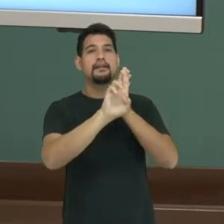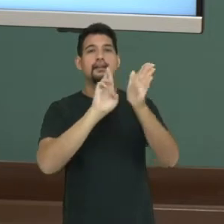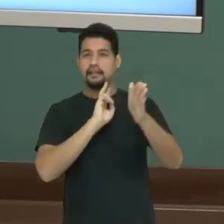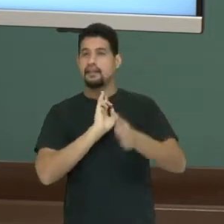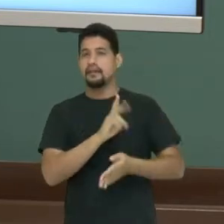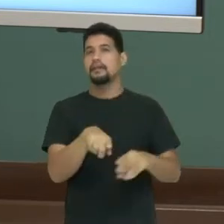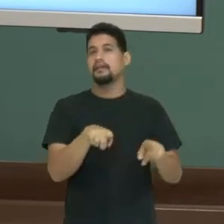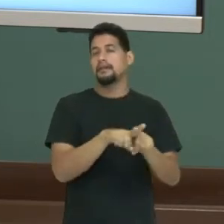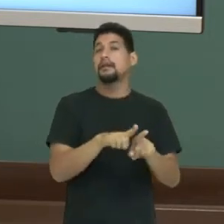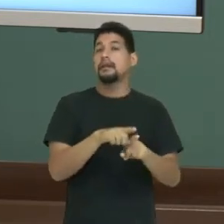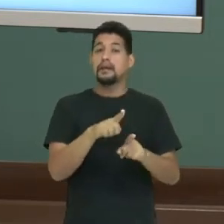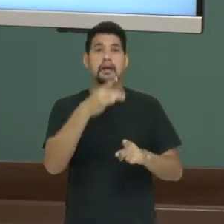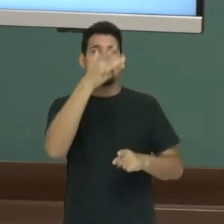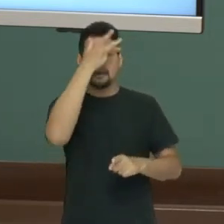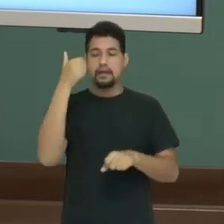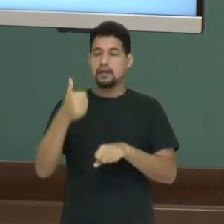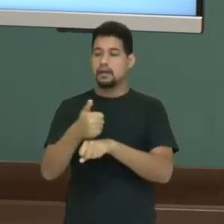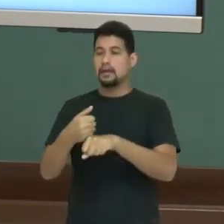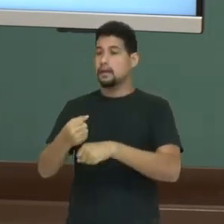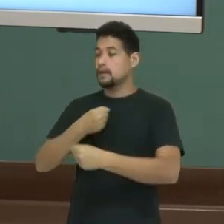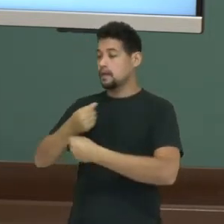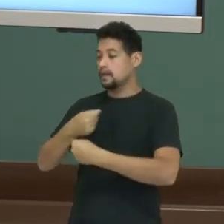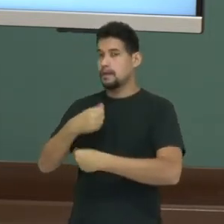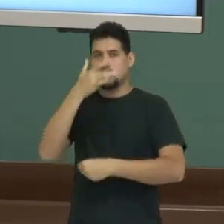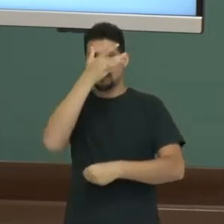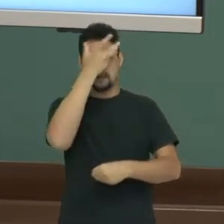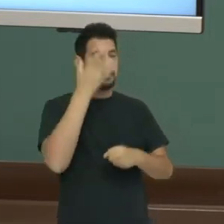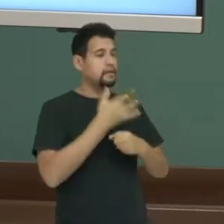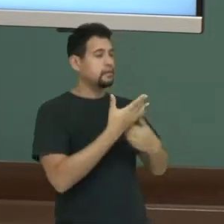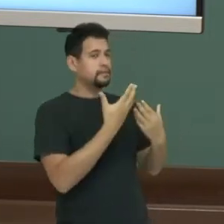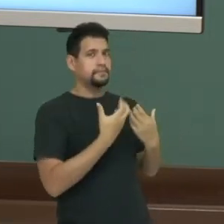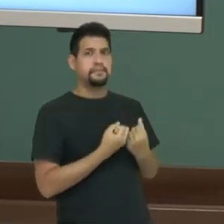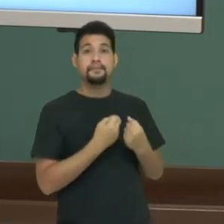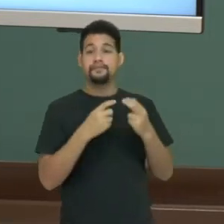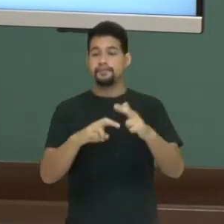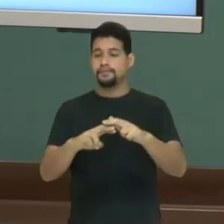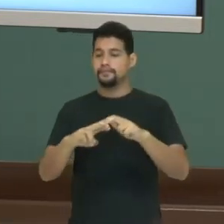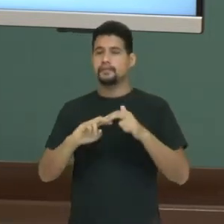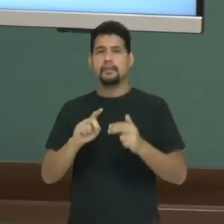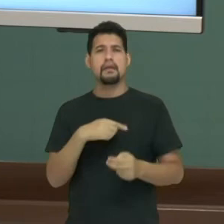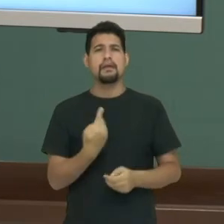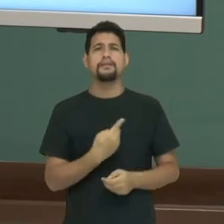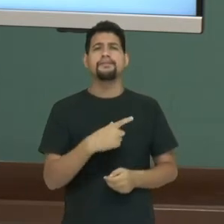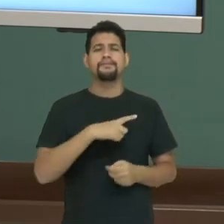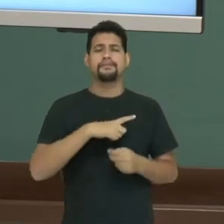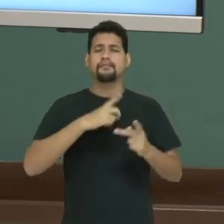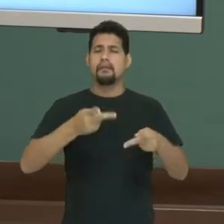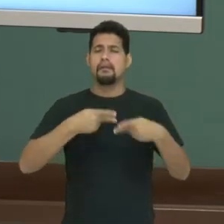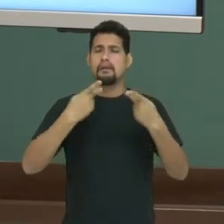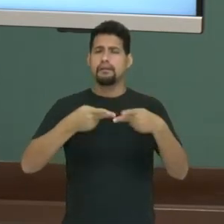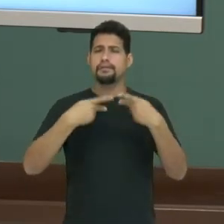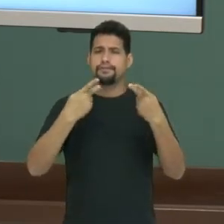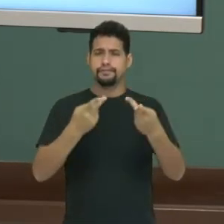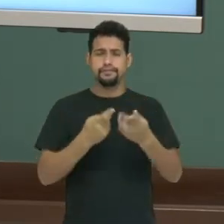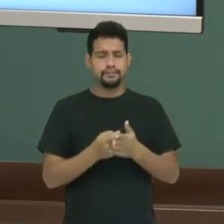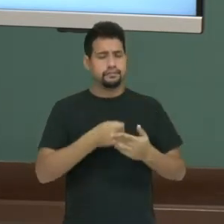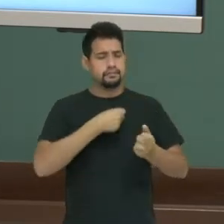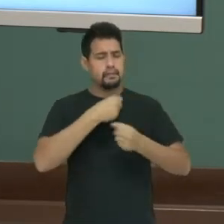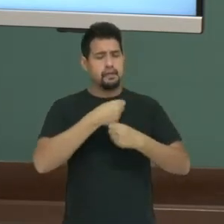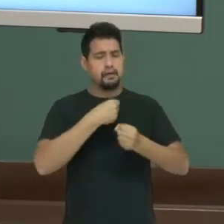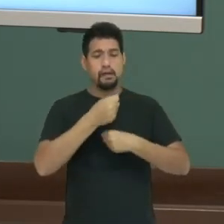resposta, entre entrevistador e entrevistado. Por isso, nós temos a oralidade presente na entrevista.